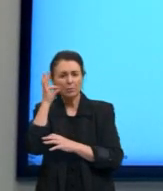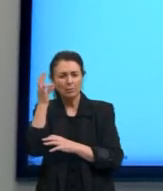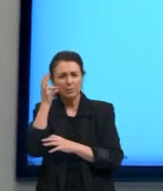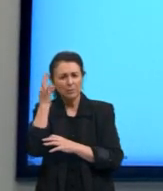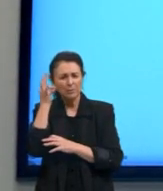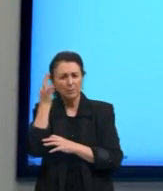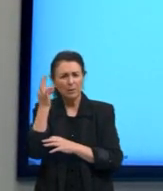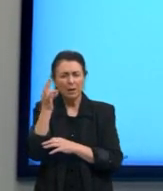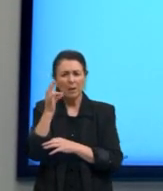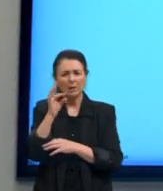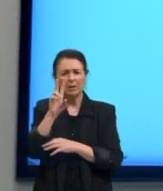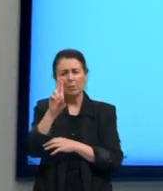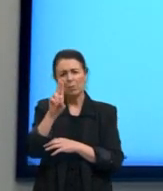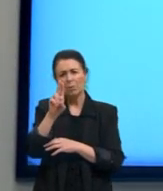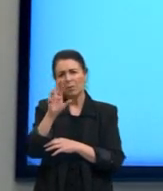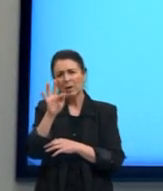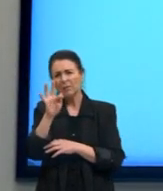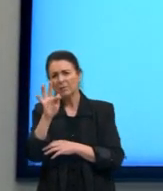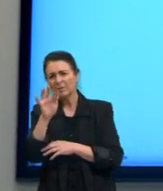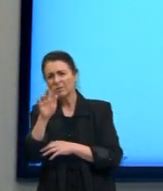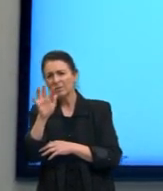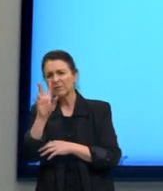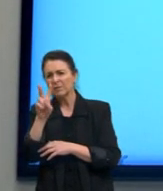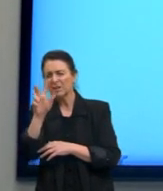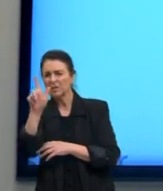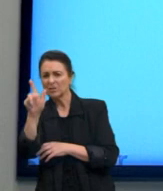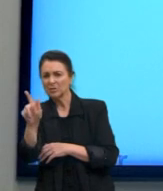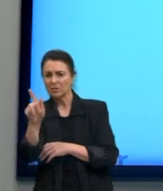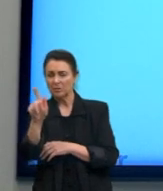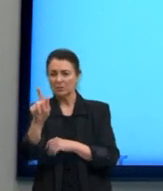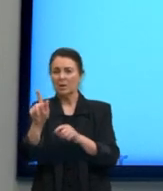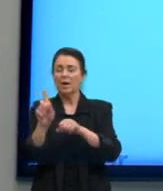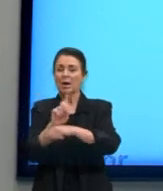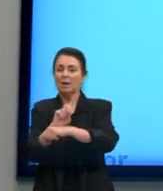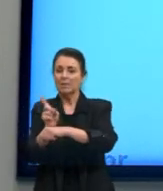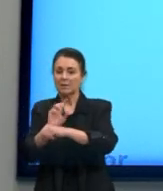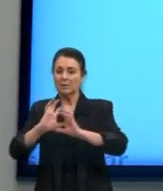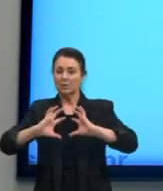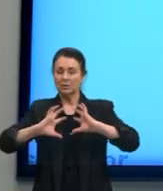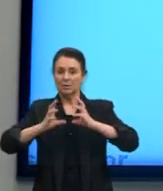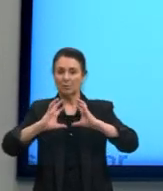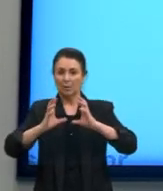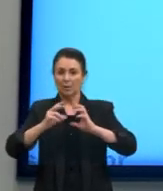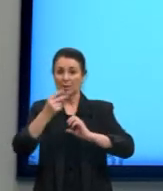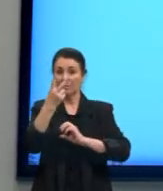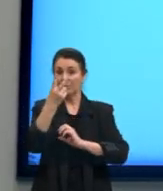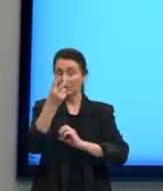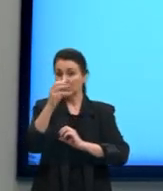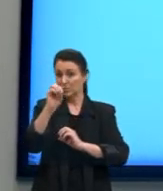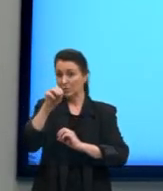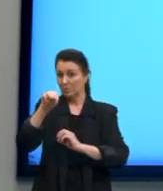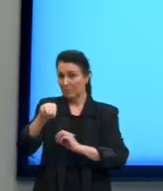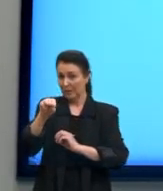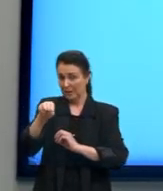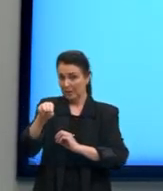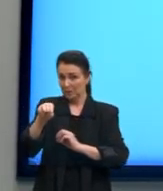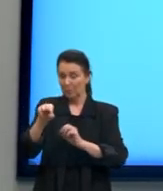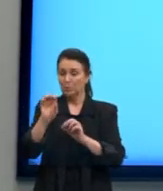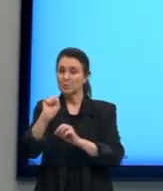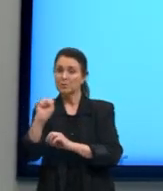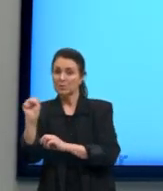UFMG quando dizemos que a velocidade de uma bola é de 20 metros por segundo horizontal e para a direita